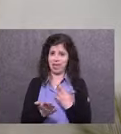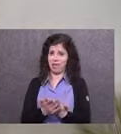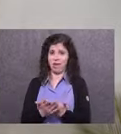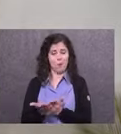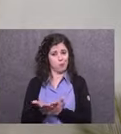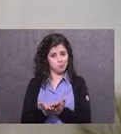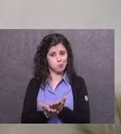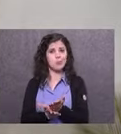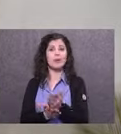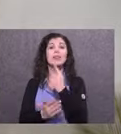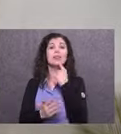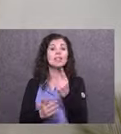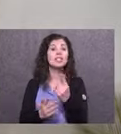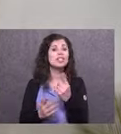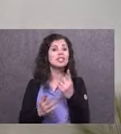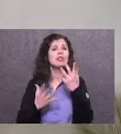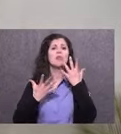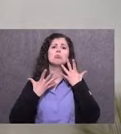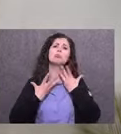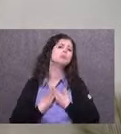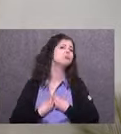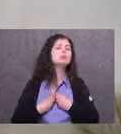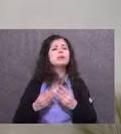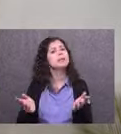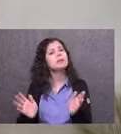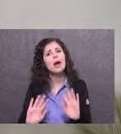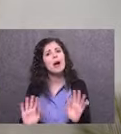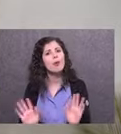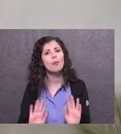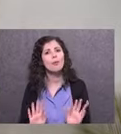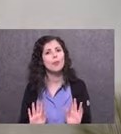não desanimes,